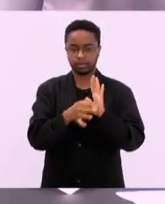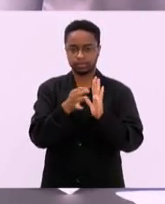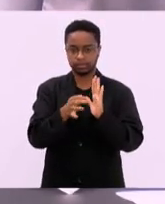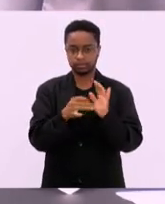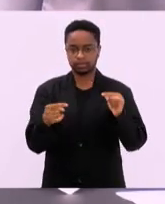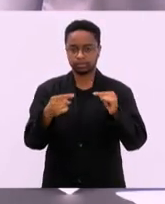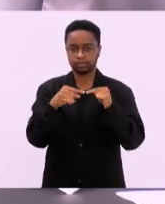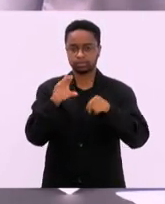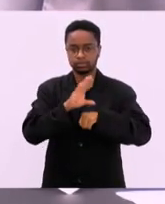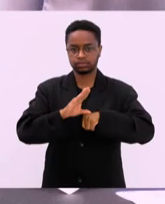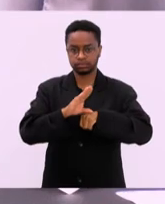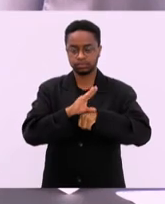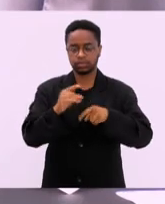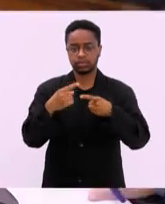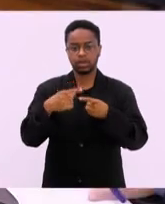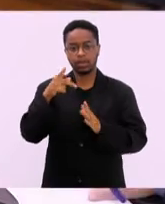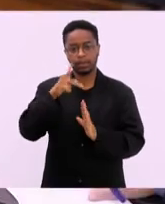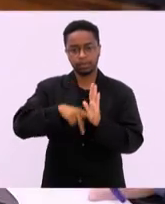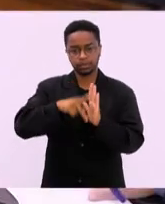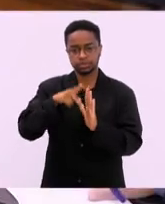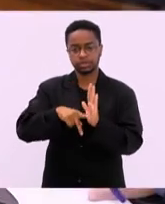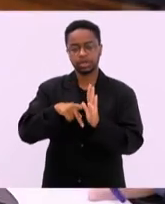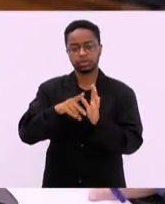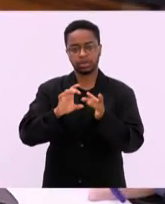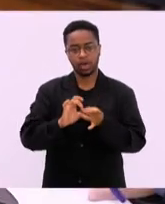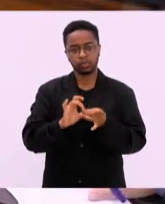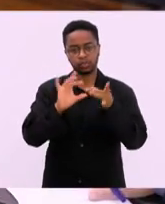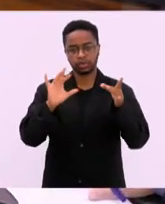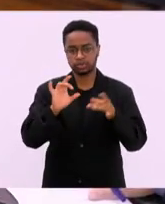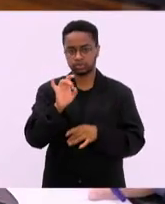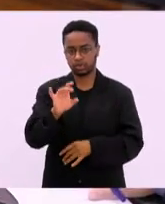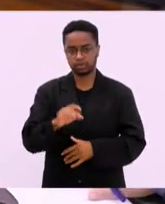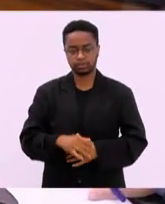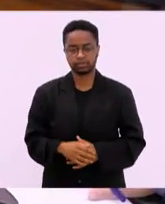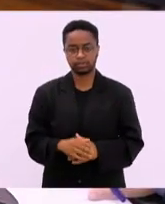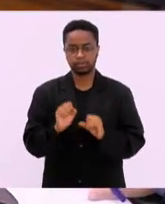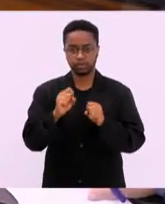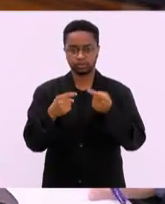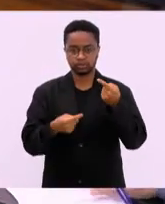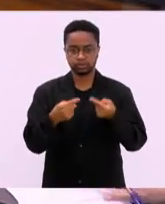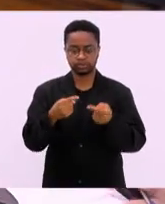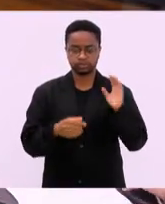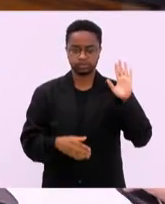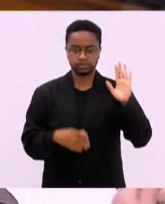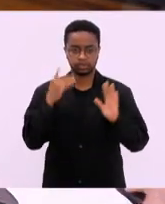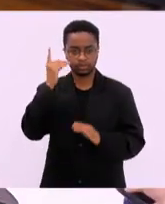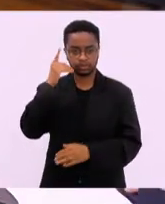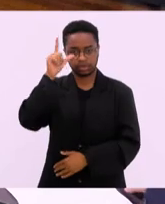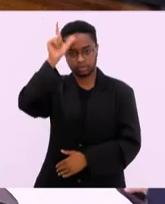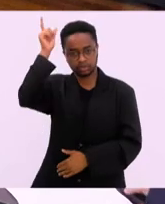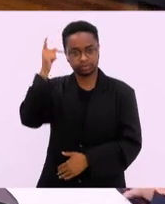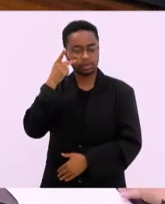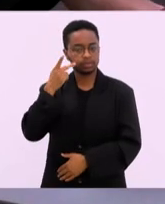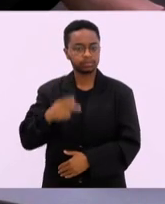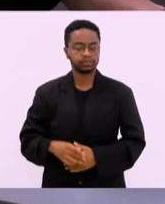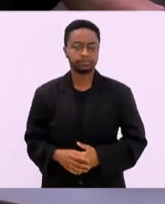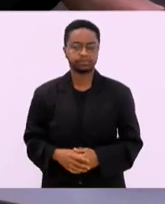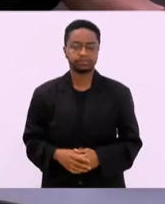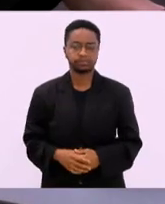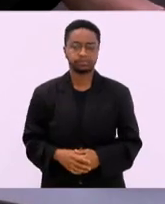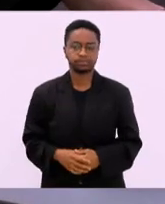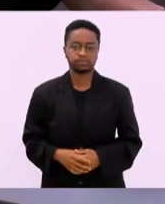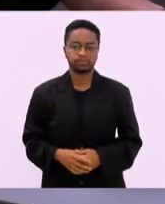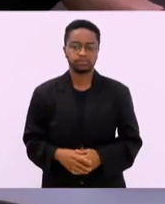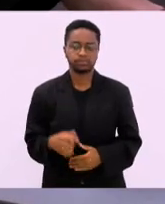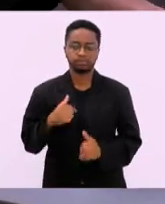pela condicionalidade, é um projeto meramente autorizativo, senhor presidente. Em discussão. Presidente. Para discutir, deputado Luiz Paulo. Na